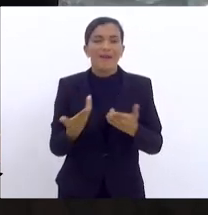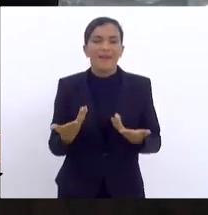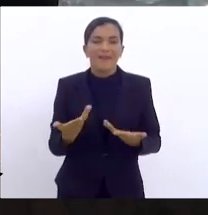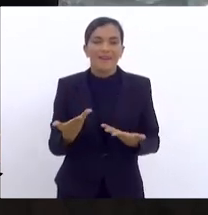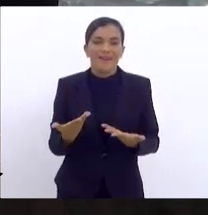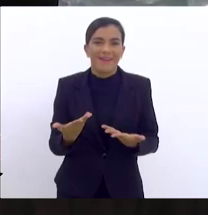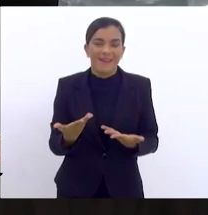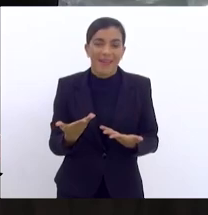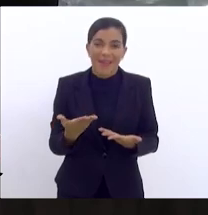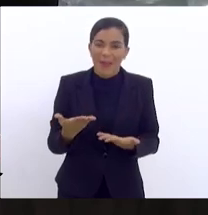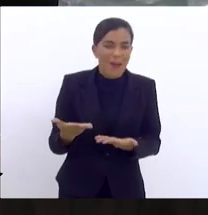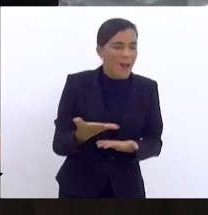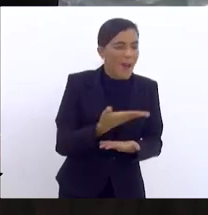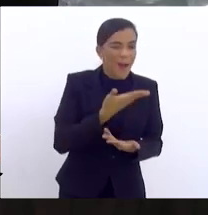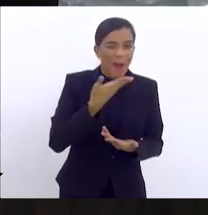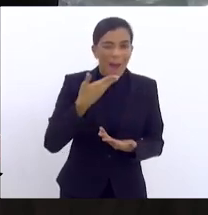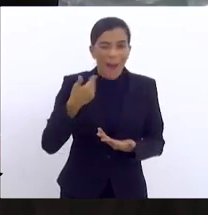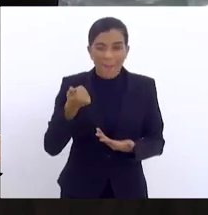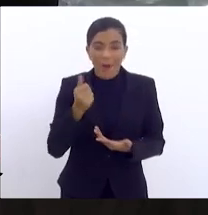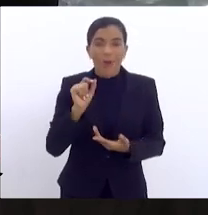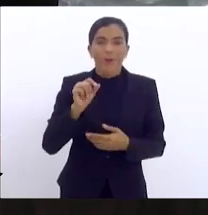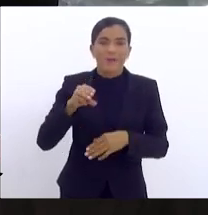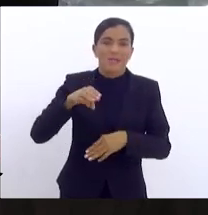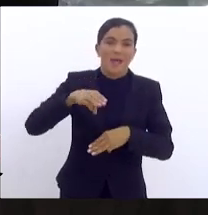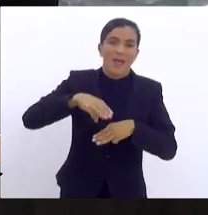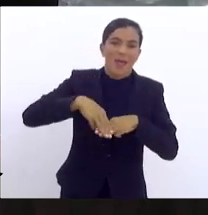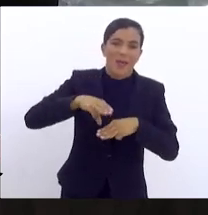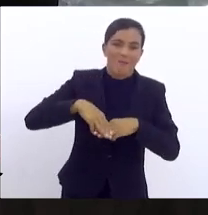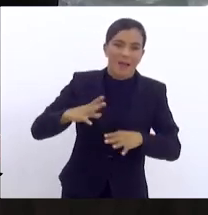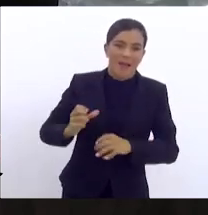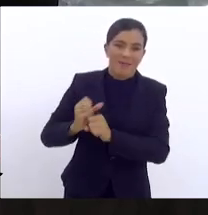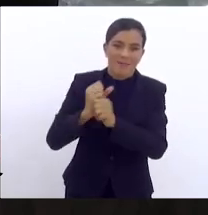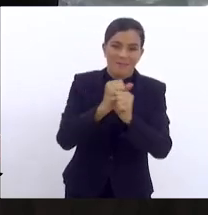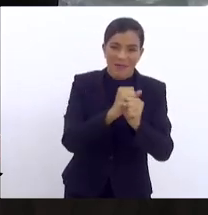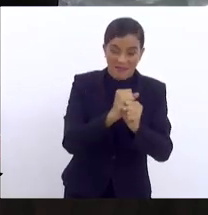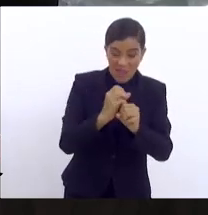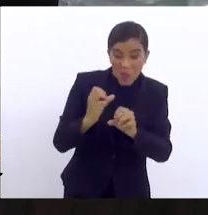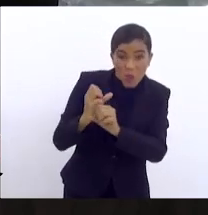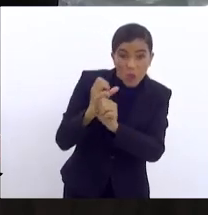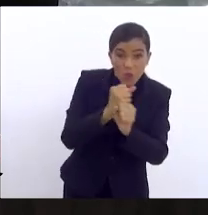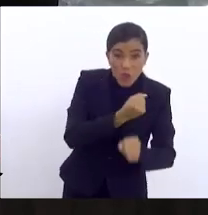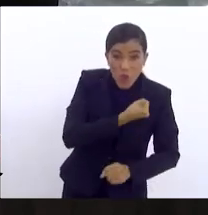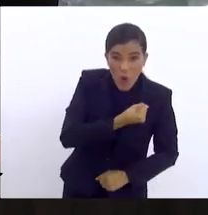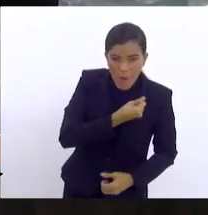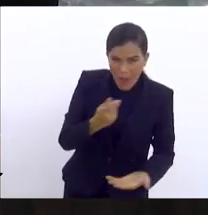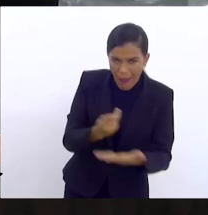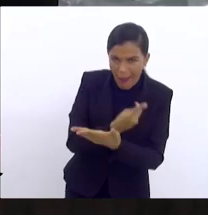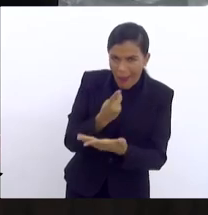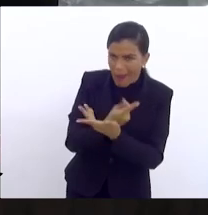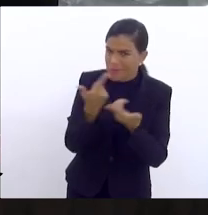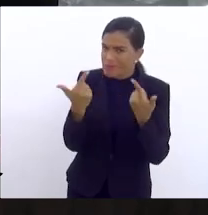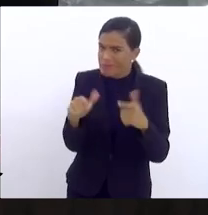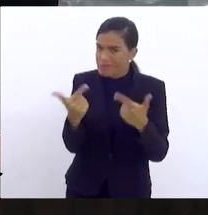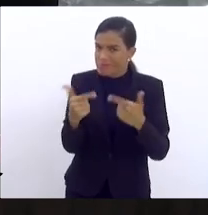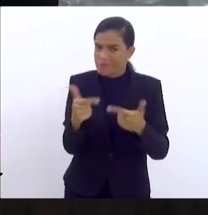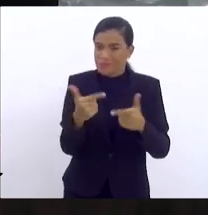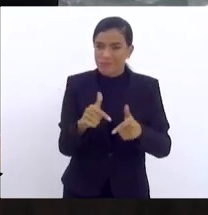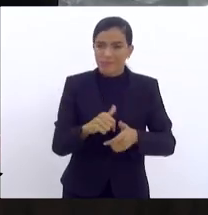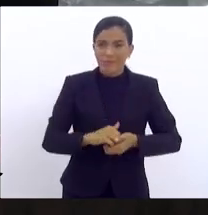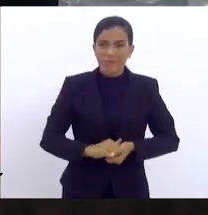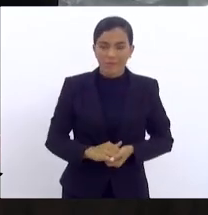a melhor coisa que existe é matemática e números não eram um dia desse aí até apareceu